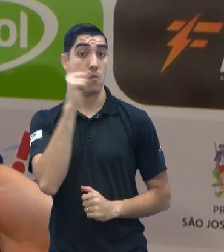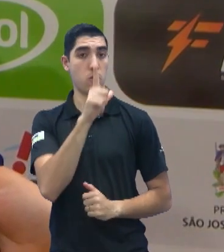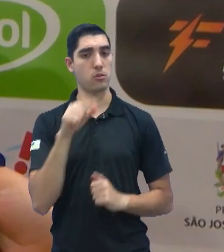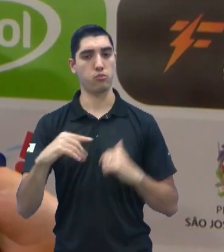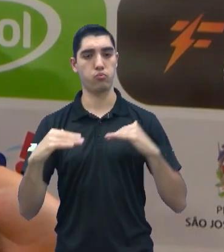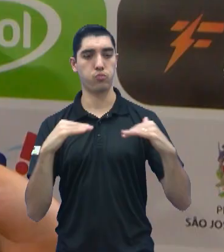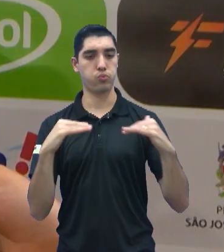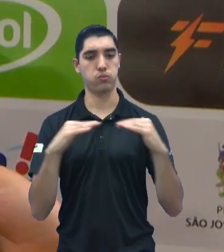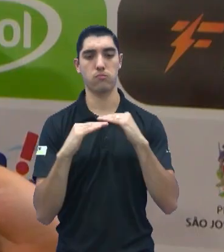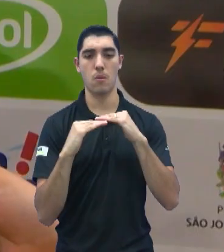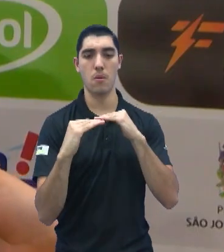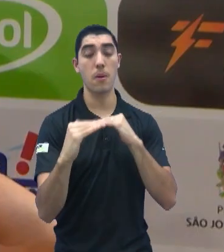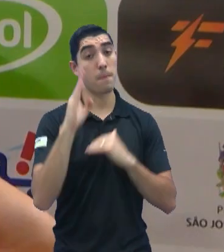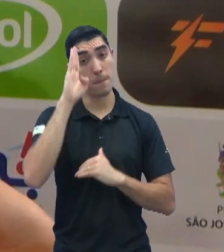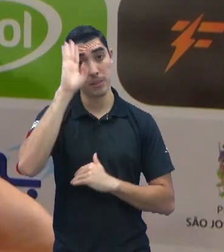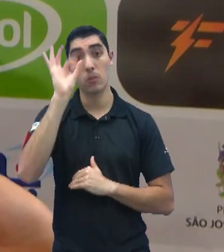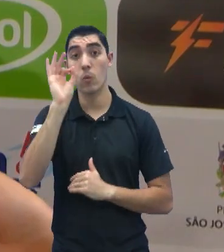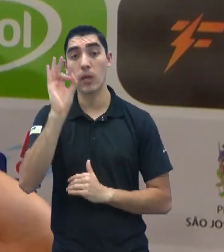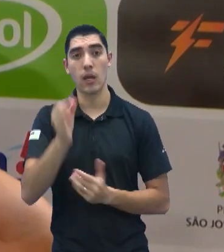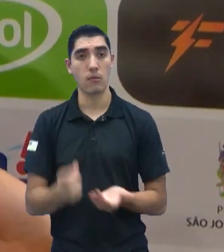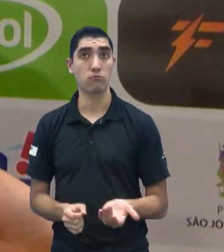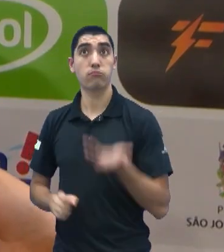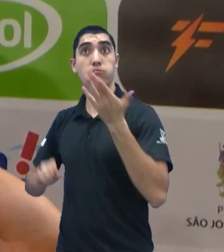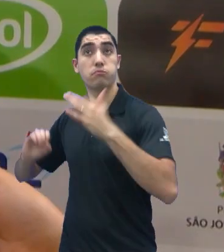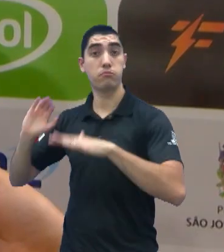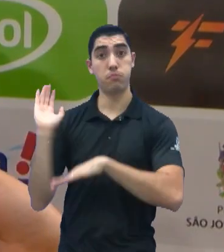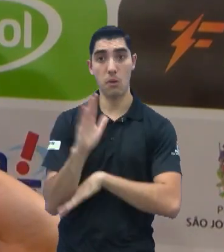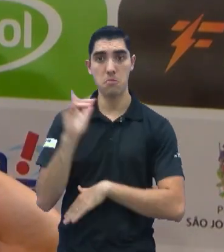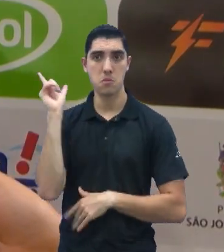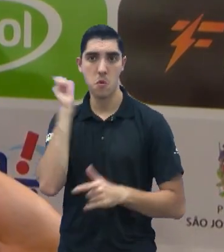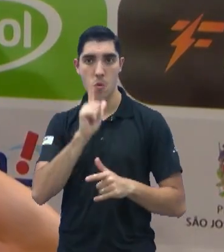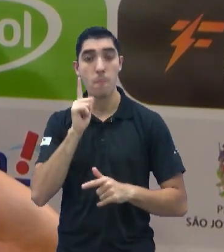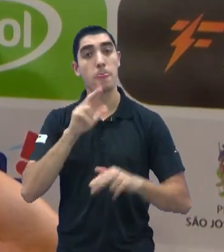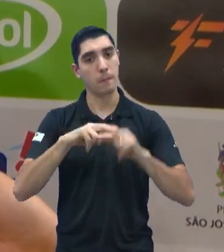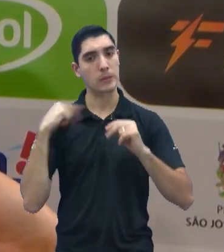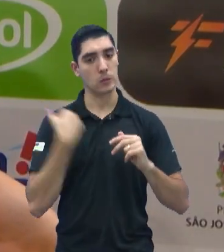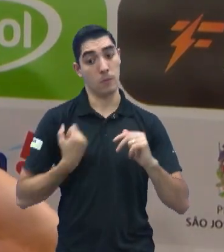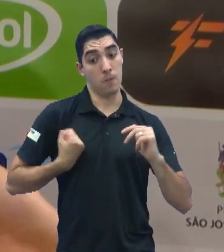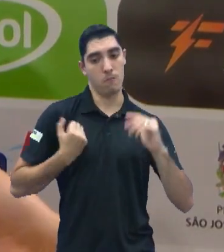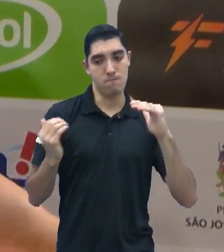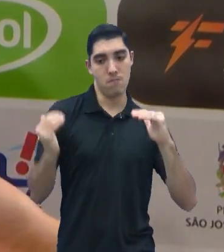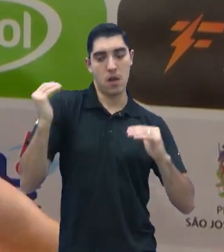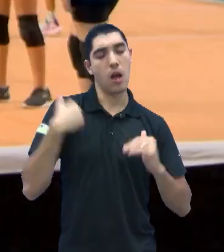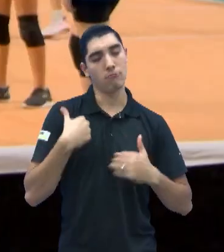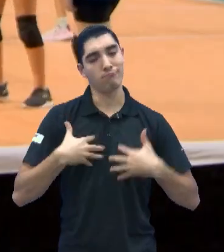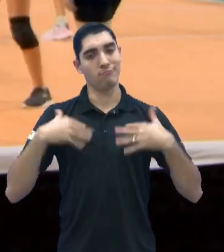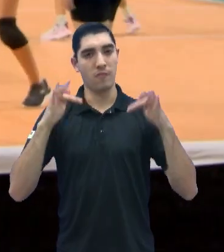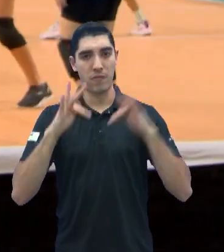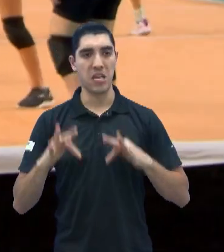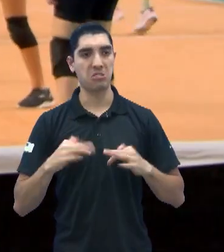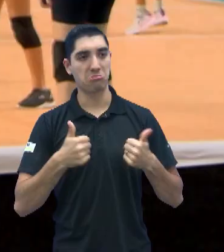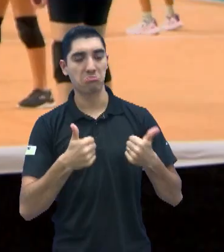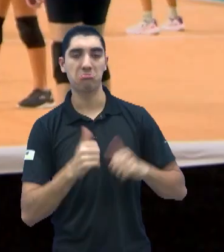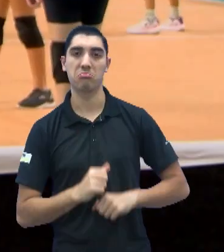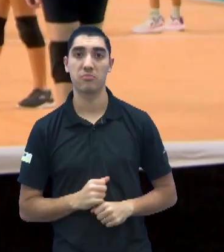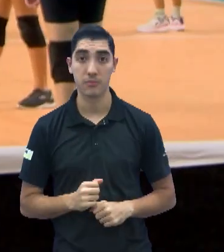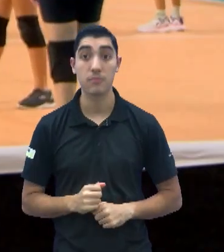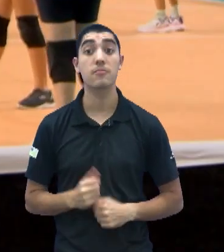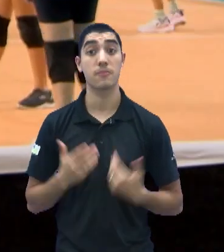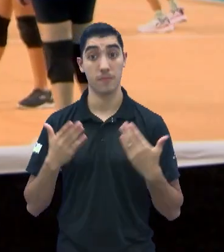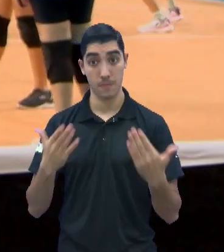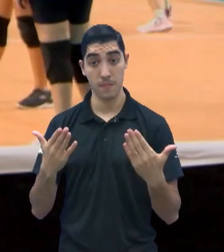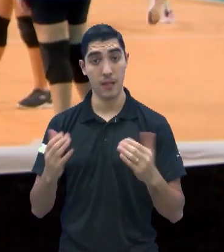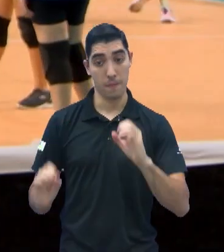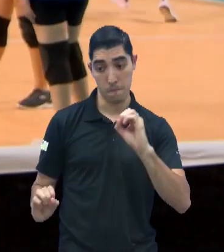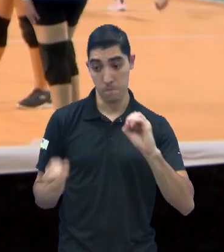de saque principalmente, que fez a gente conseguir jogar com o placar um pouco mais elástico, mas estou feliz com a atuação do grupo. A vitória por 3-0